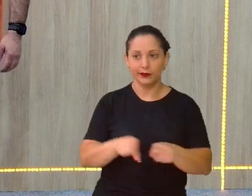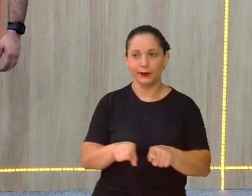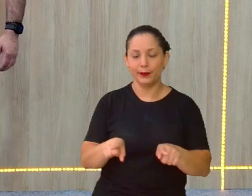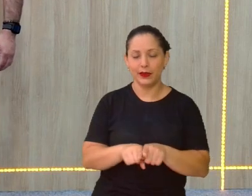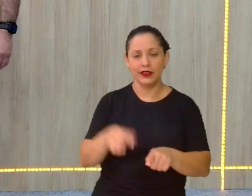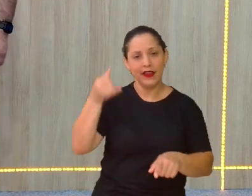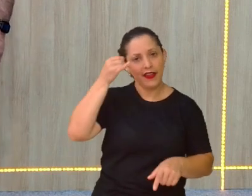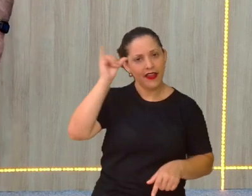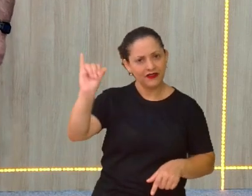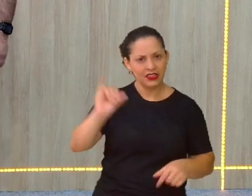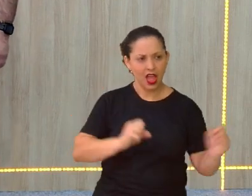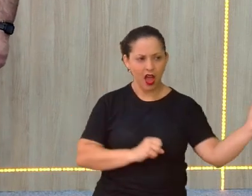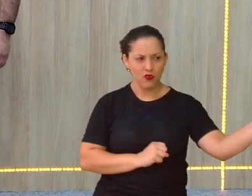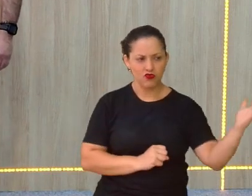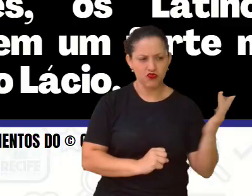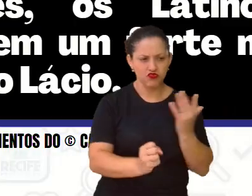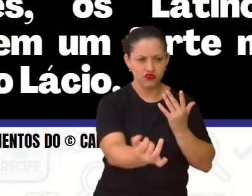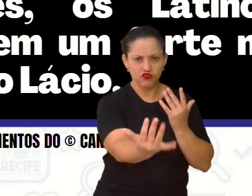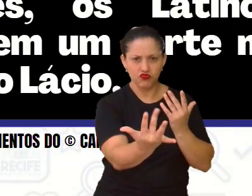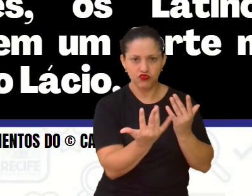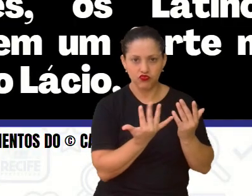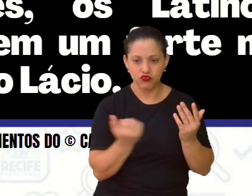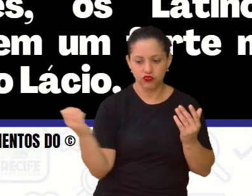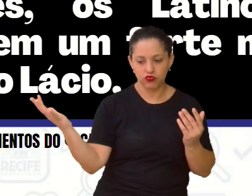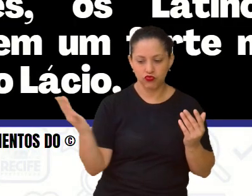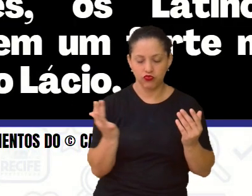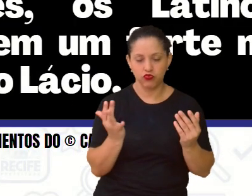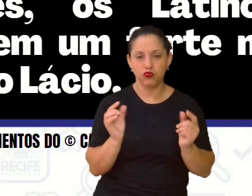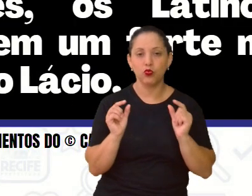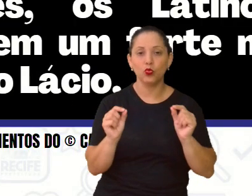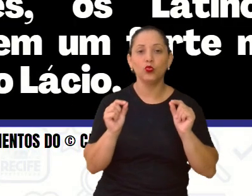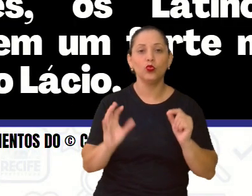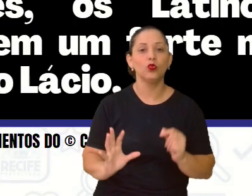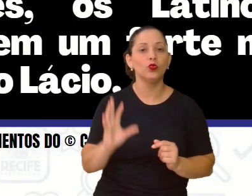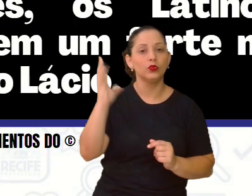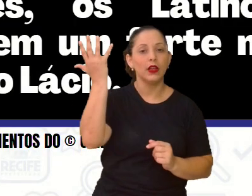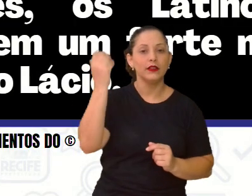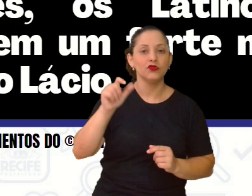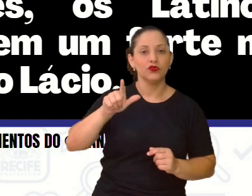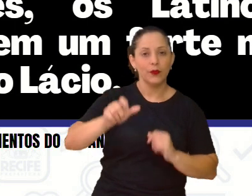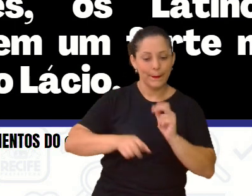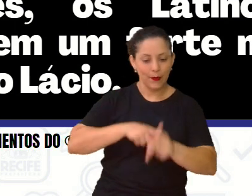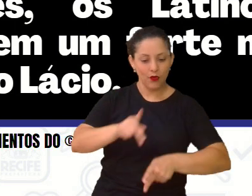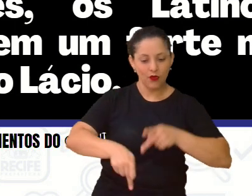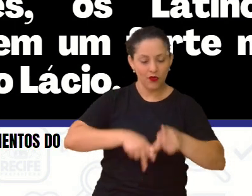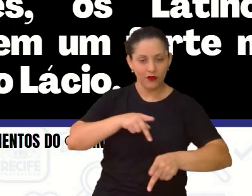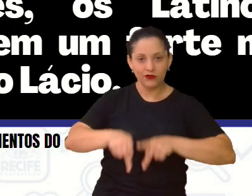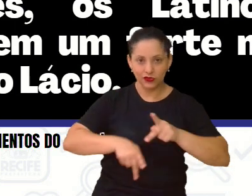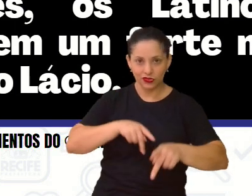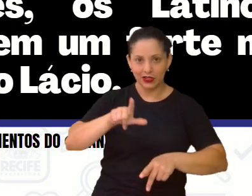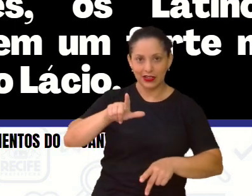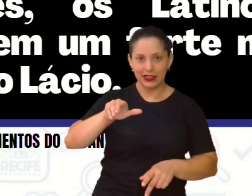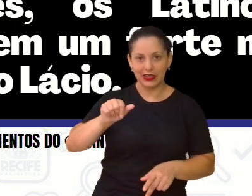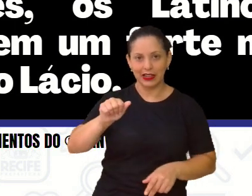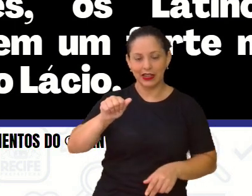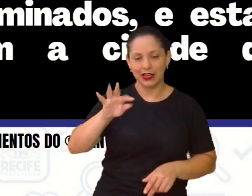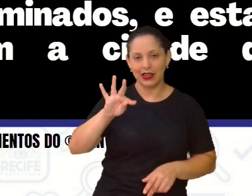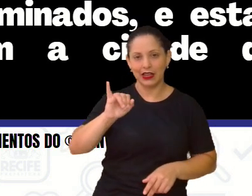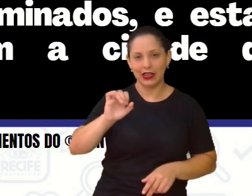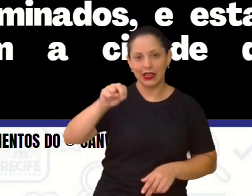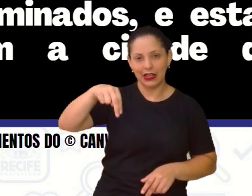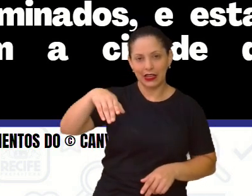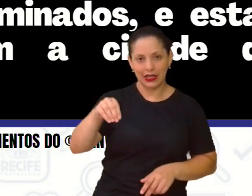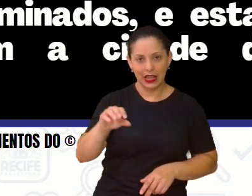invasores, né, os latinos constroem um forte na região do Lácio, certo? E a partir